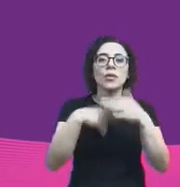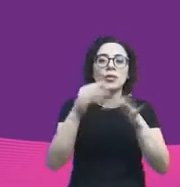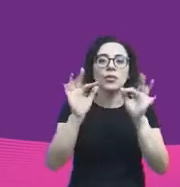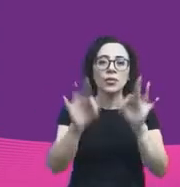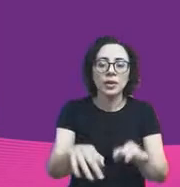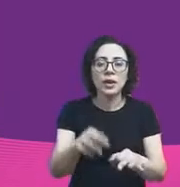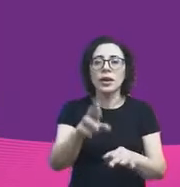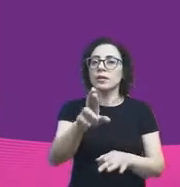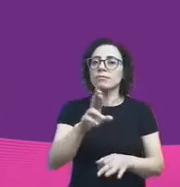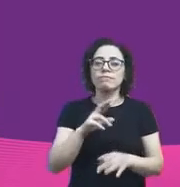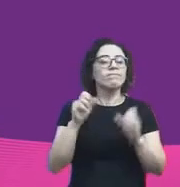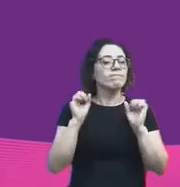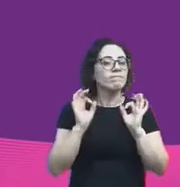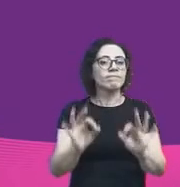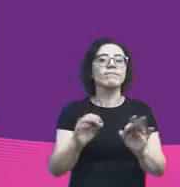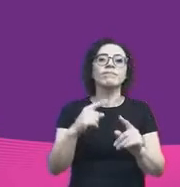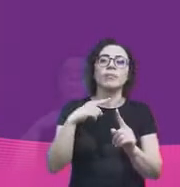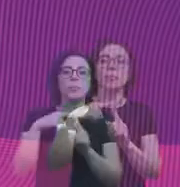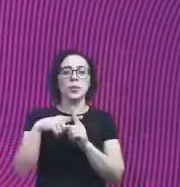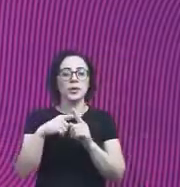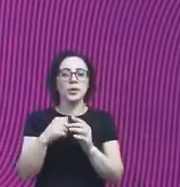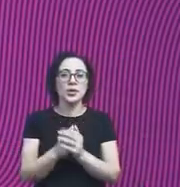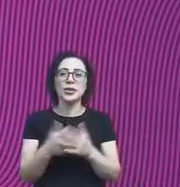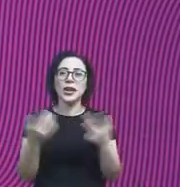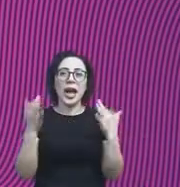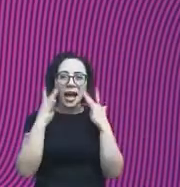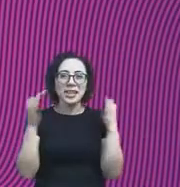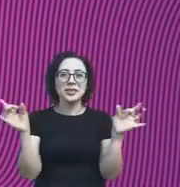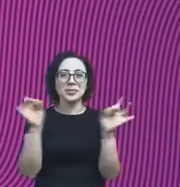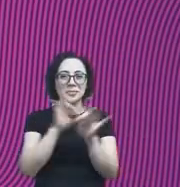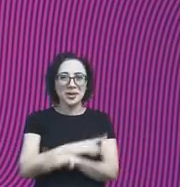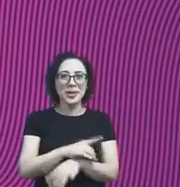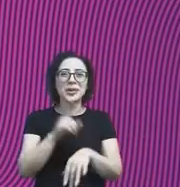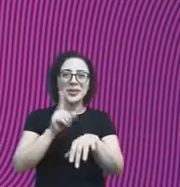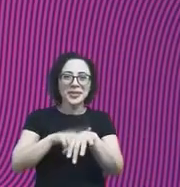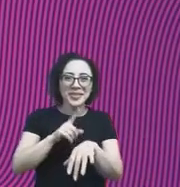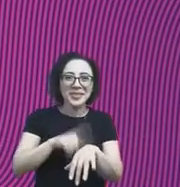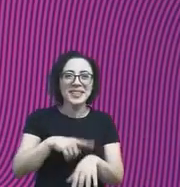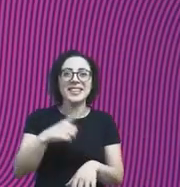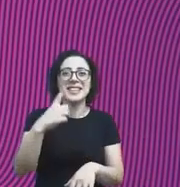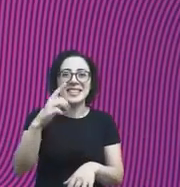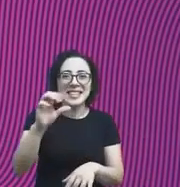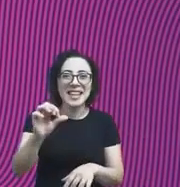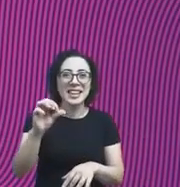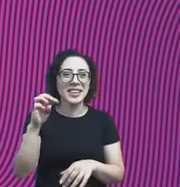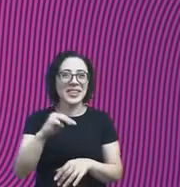em 19 minutos, citando Dalai Lama. Obrigado, gente.